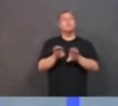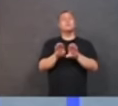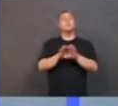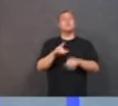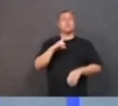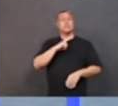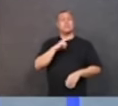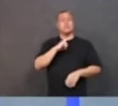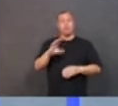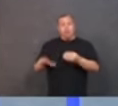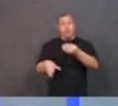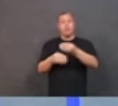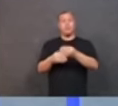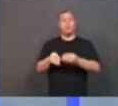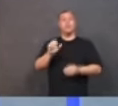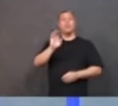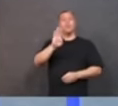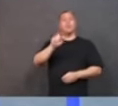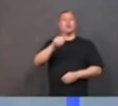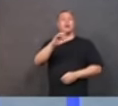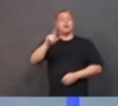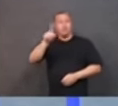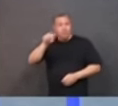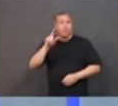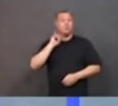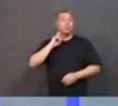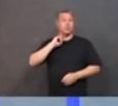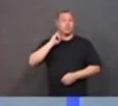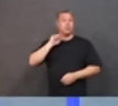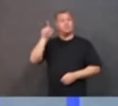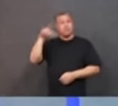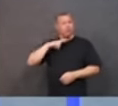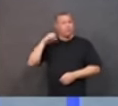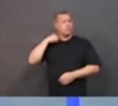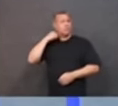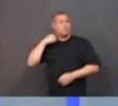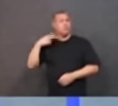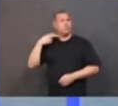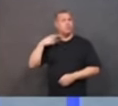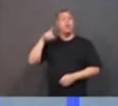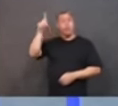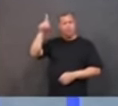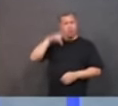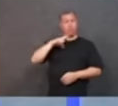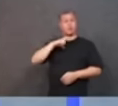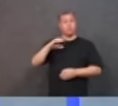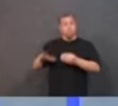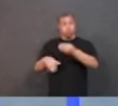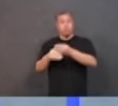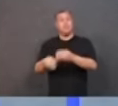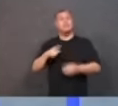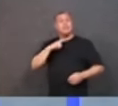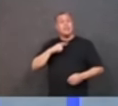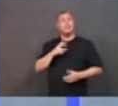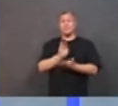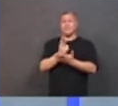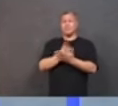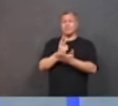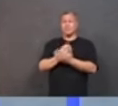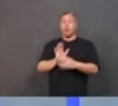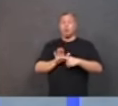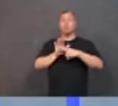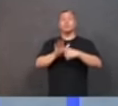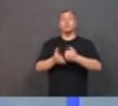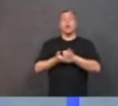a emenda da bancada mineira, que são os parlamentares do Estado de Minas Gerais, que anualmente apresentam uma grande emenda para beneficiar as